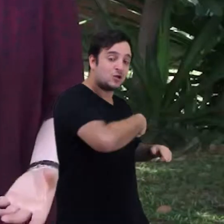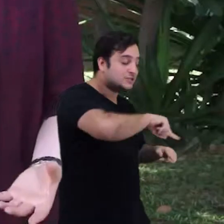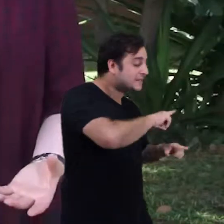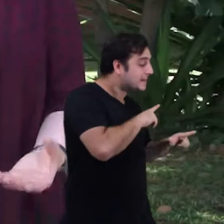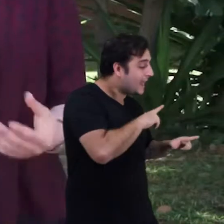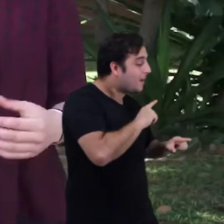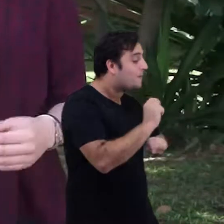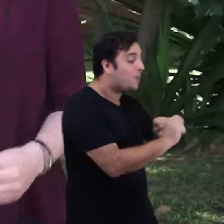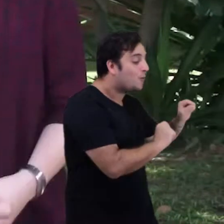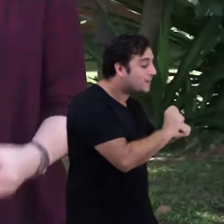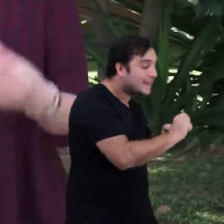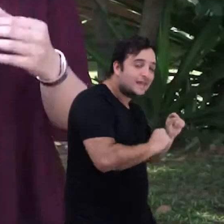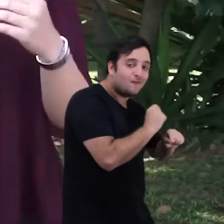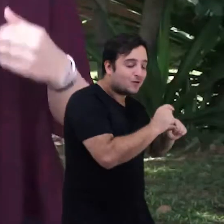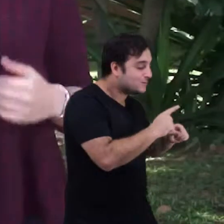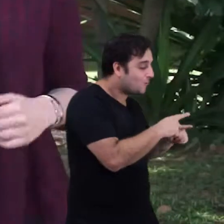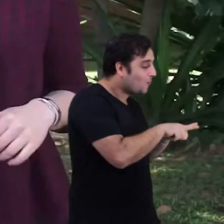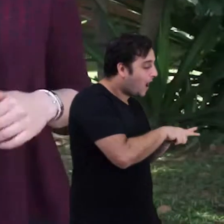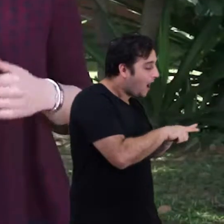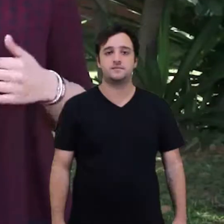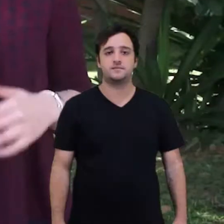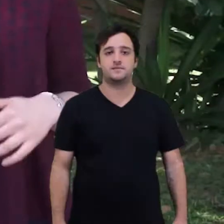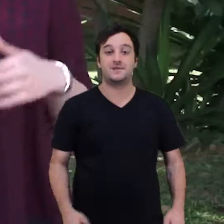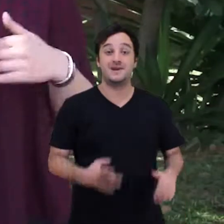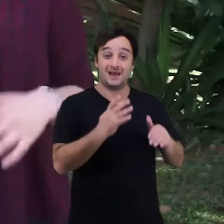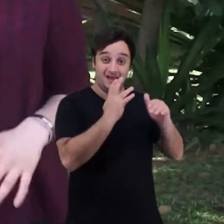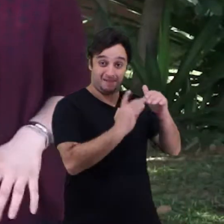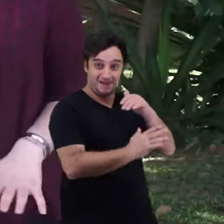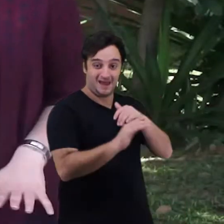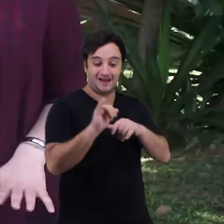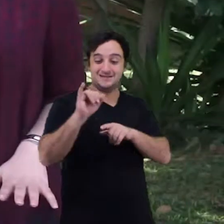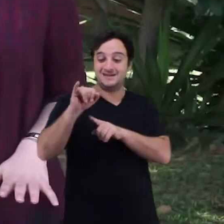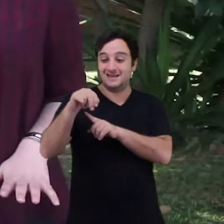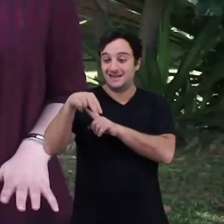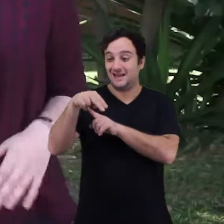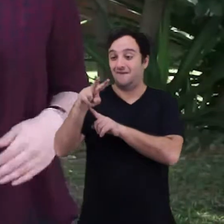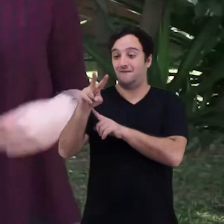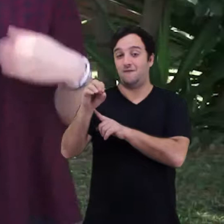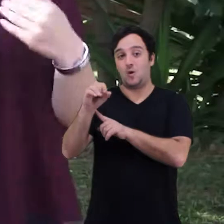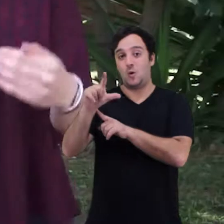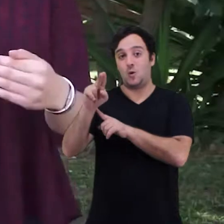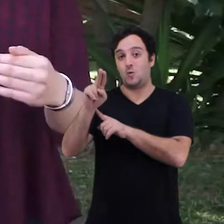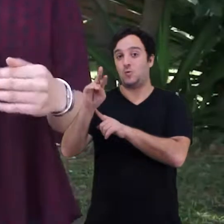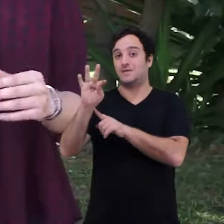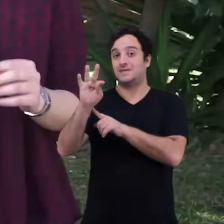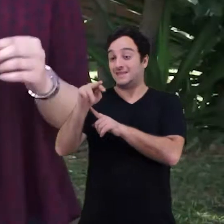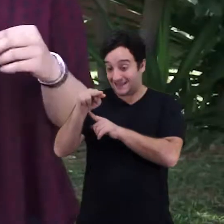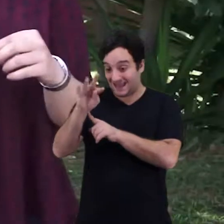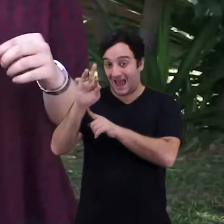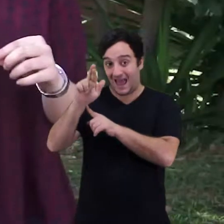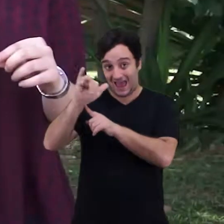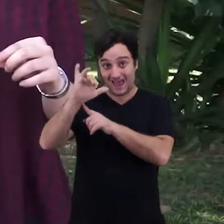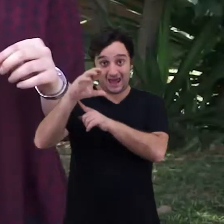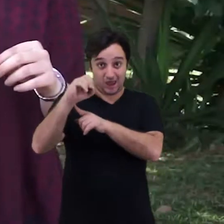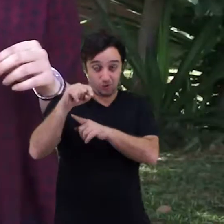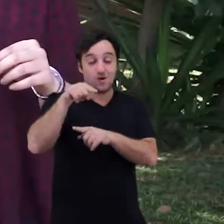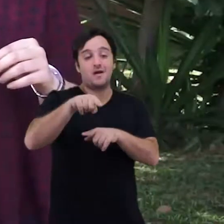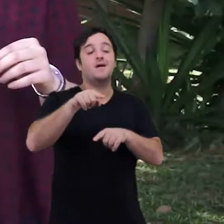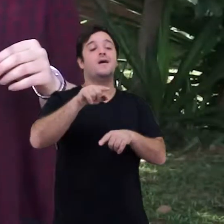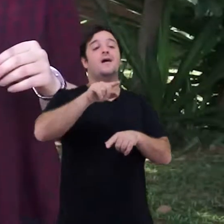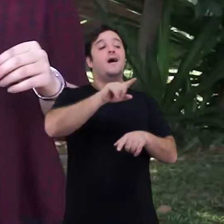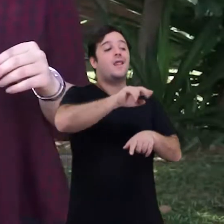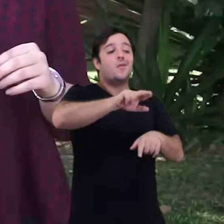ela escolheu, mas uma impossibilidade de continuar no país em que ela estava. Ela sai, esse